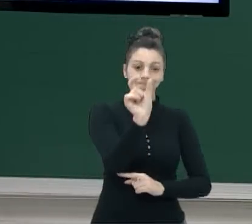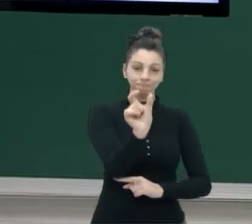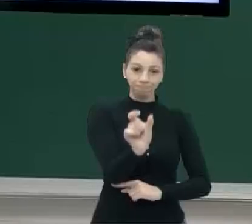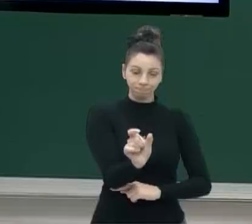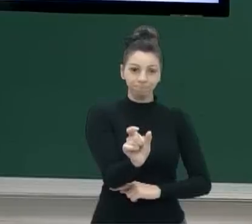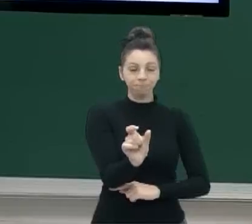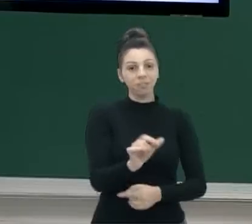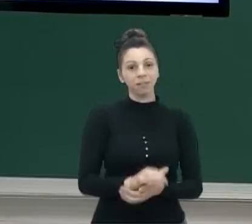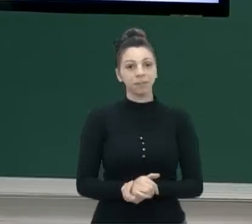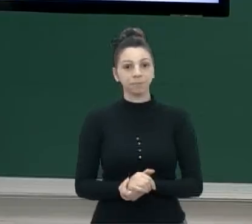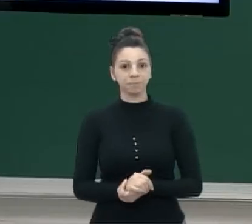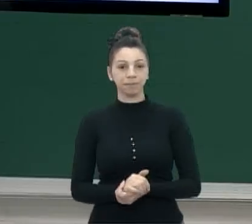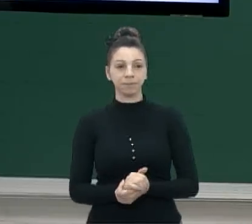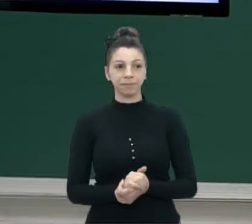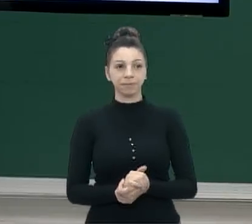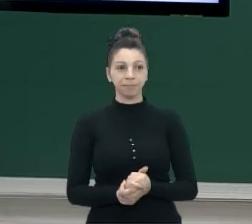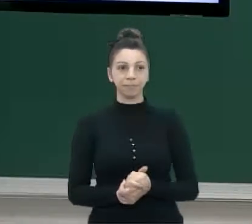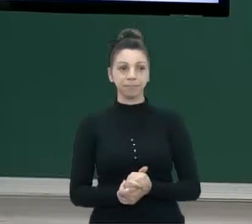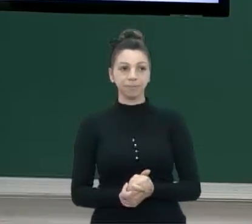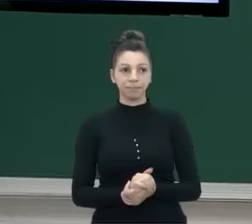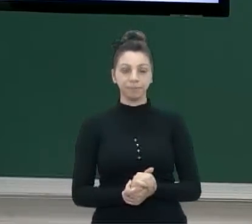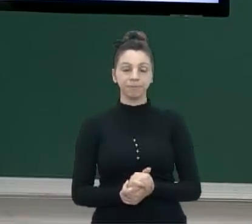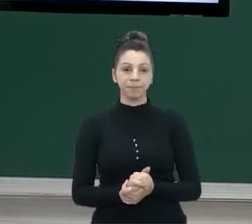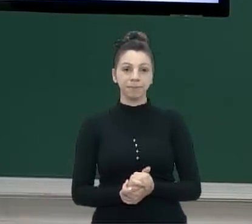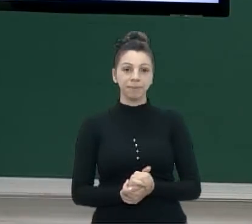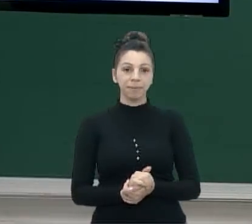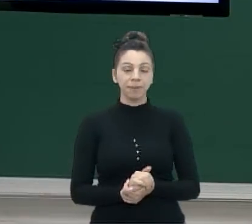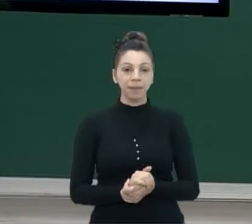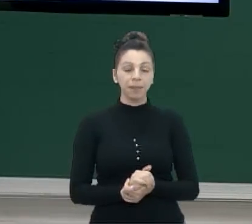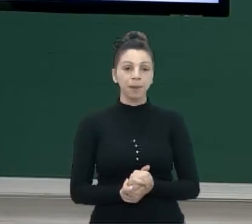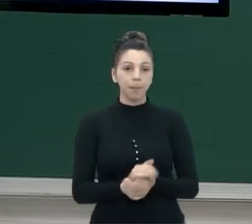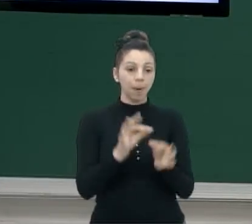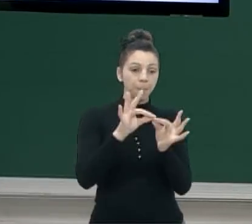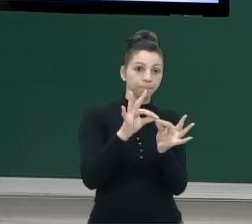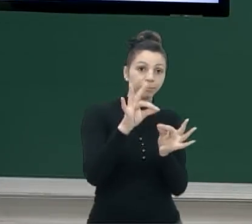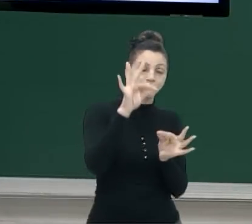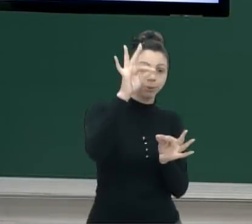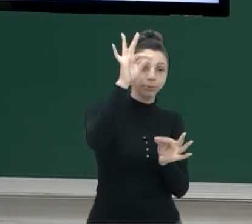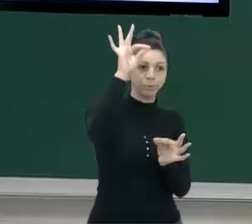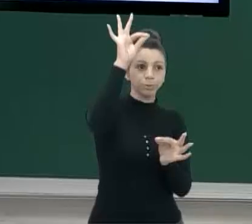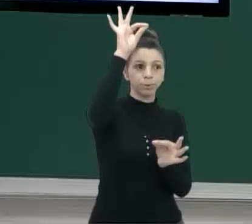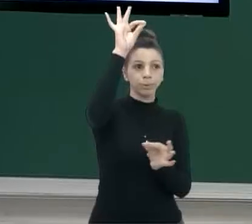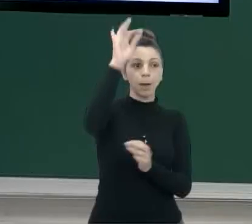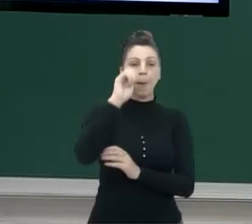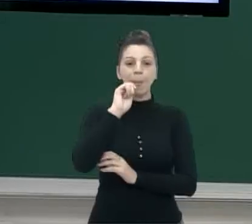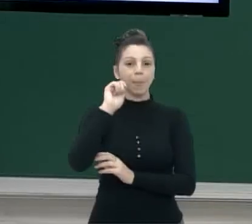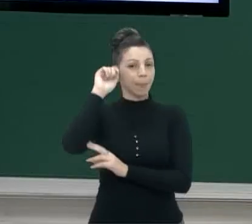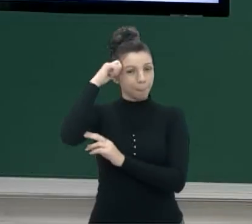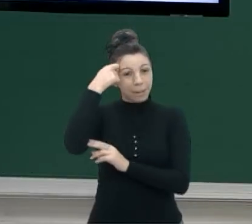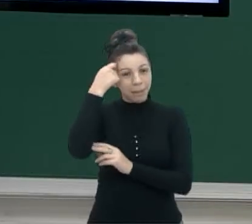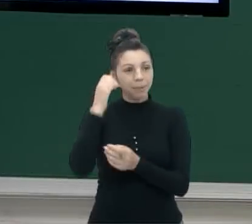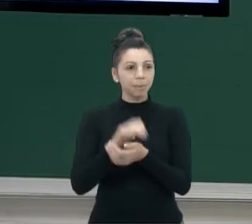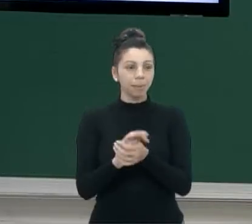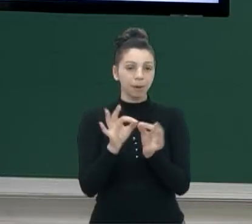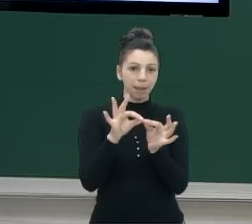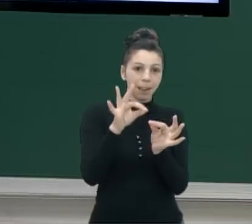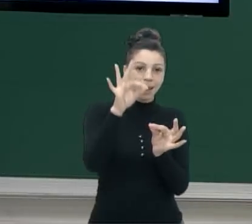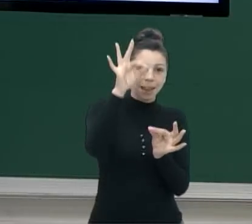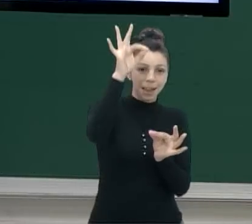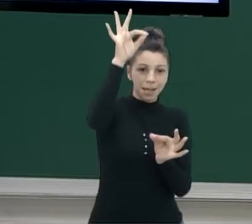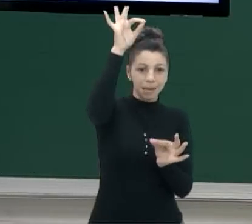Ah, então vamos ver? Olha lá, a prof destacou aqui para vocês, ó. Então, a linha do 1/3,